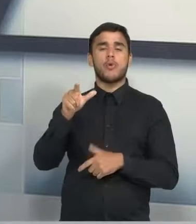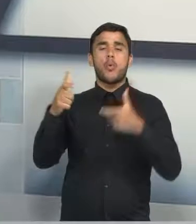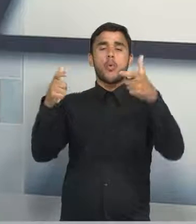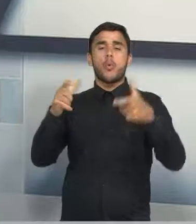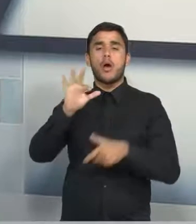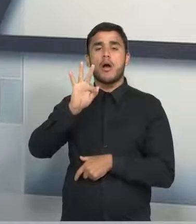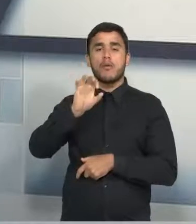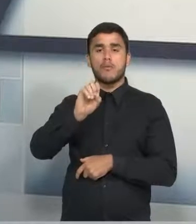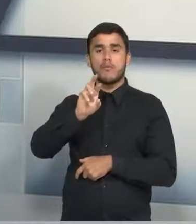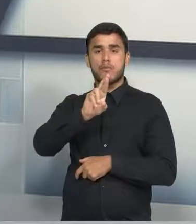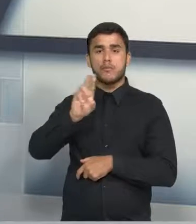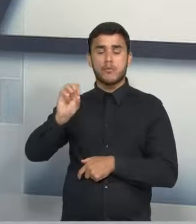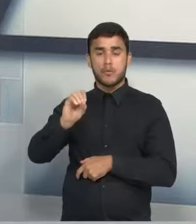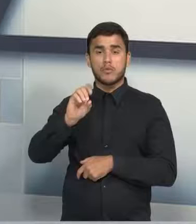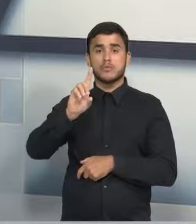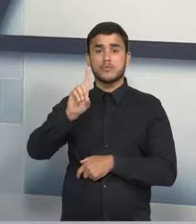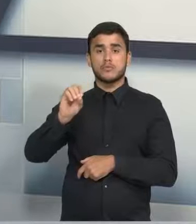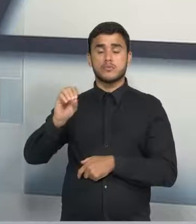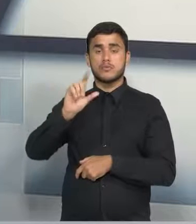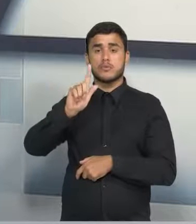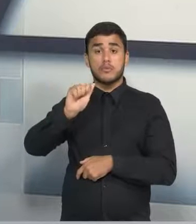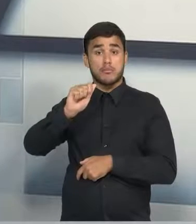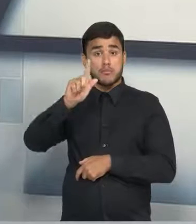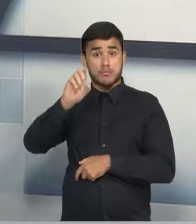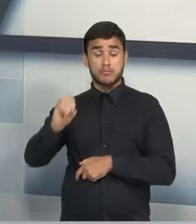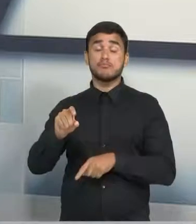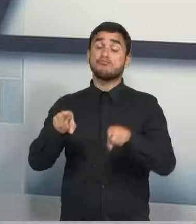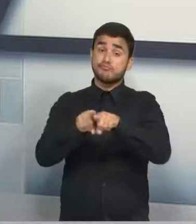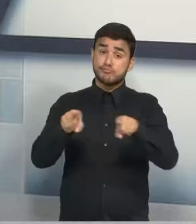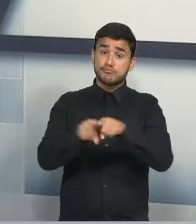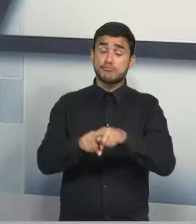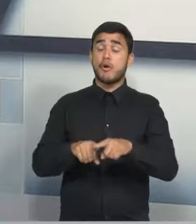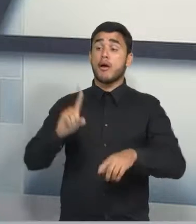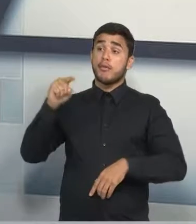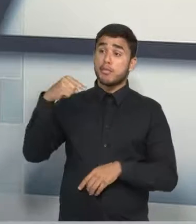uma outra chacina no presídio de Itapajé. Depois disso,